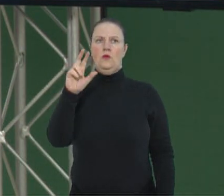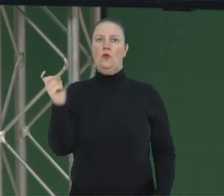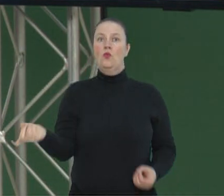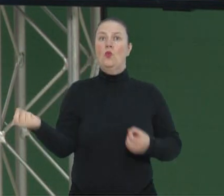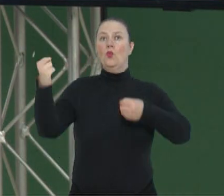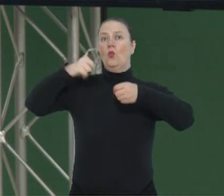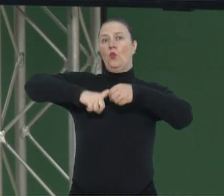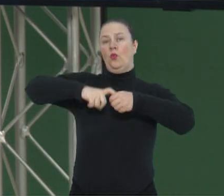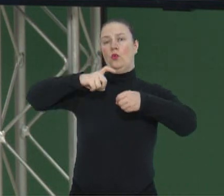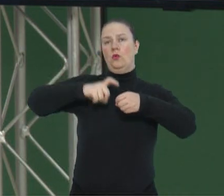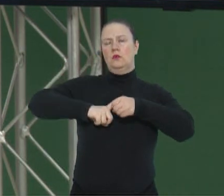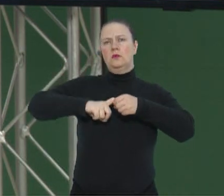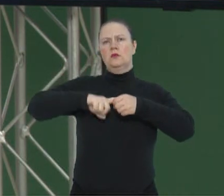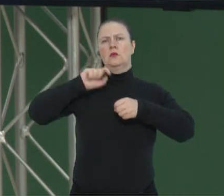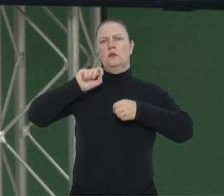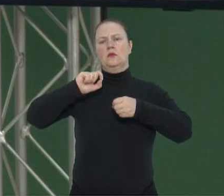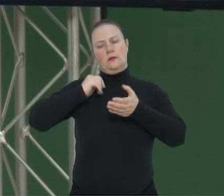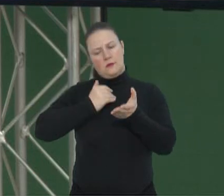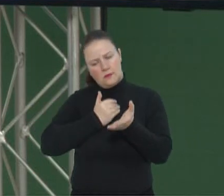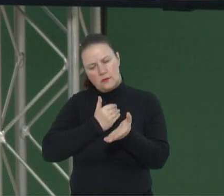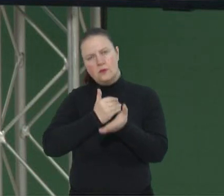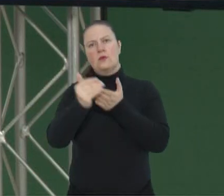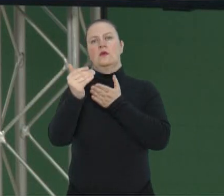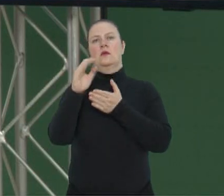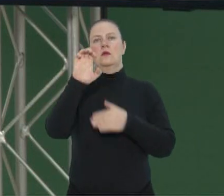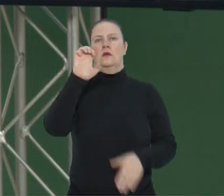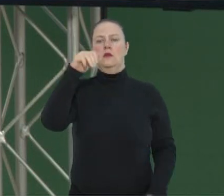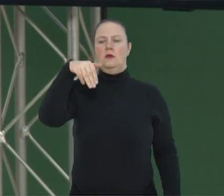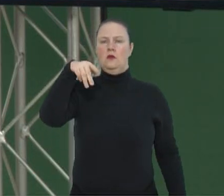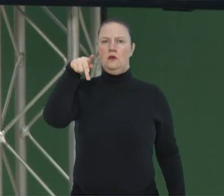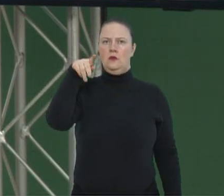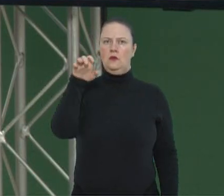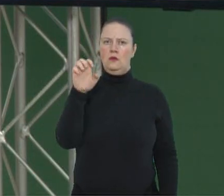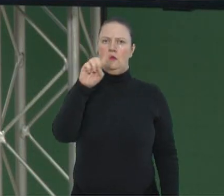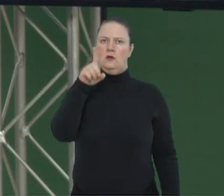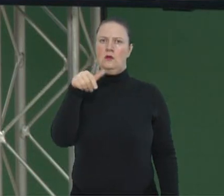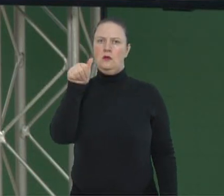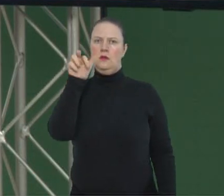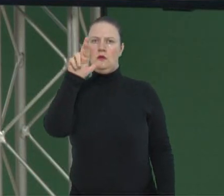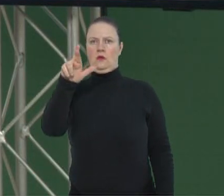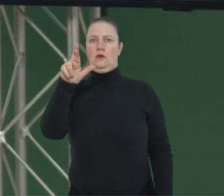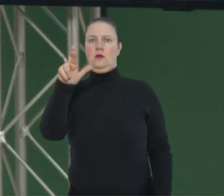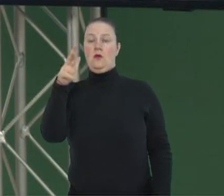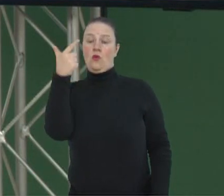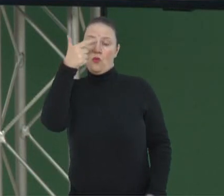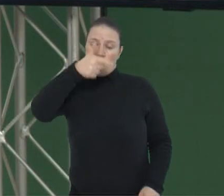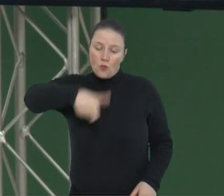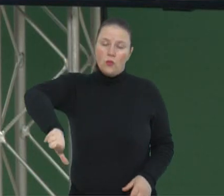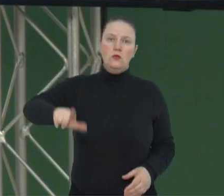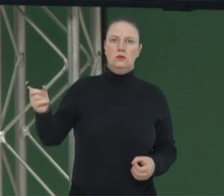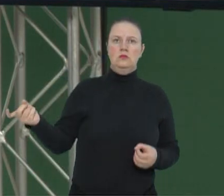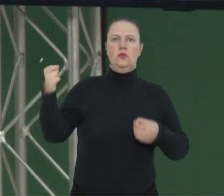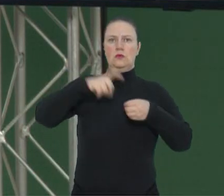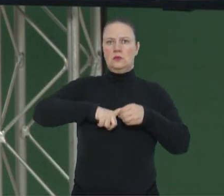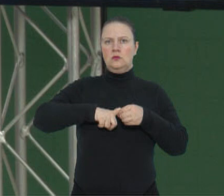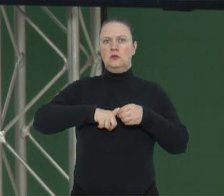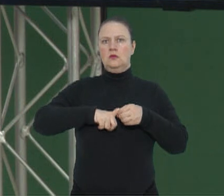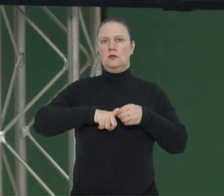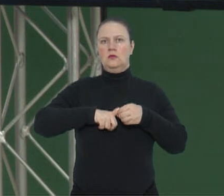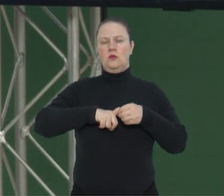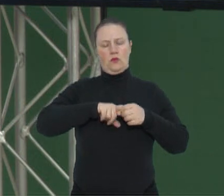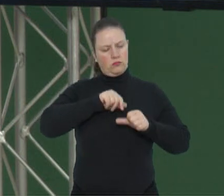voltar, a empezar, começar, ou seja, voltar e começar, ou recomeçar, né?